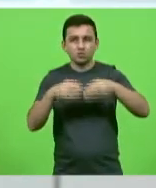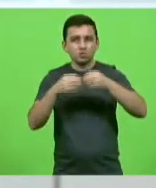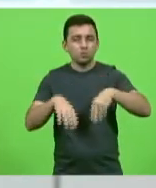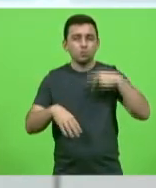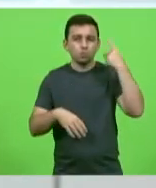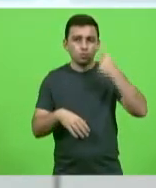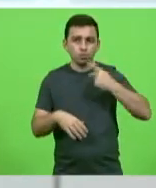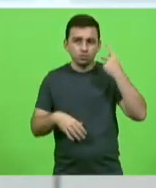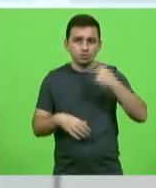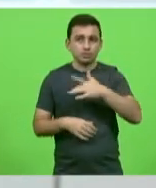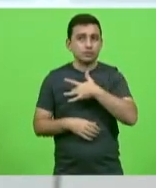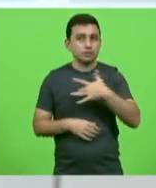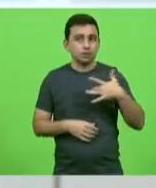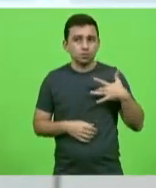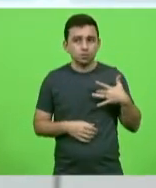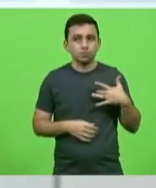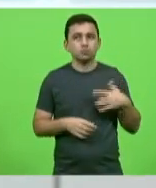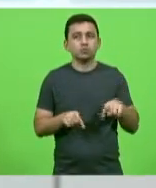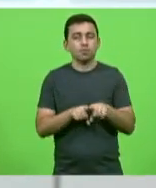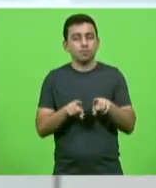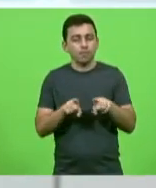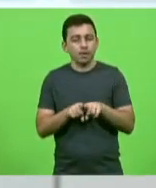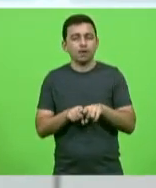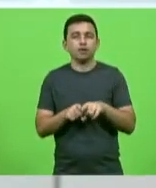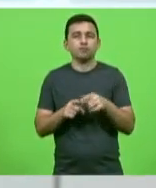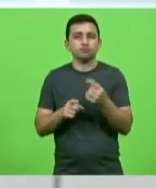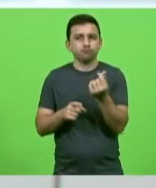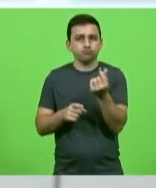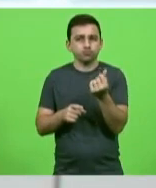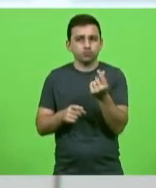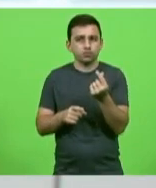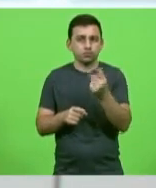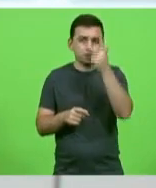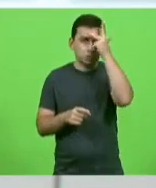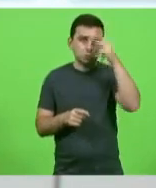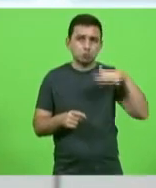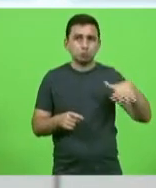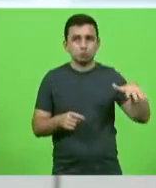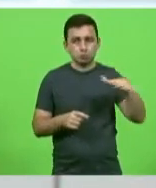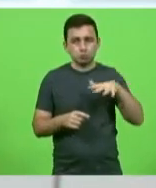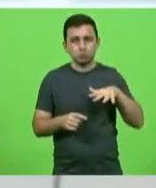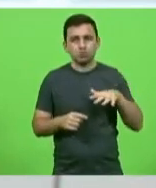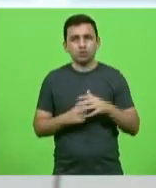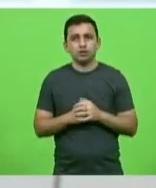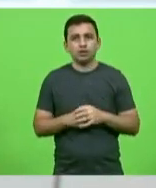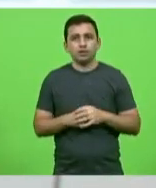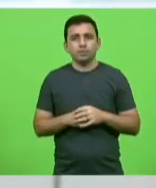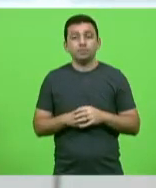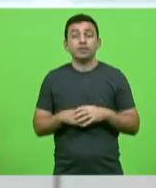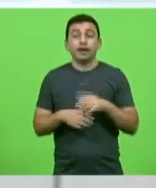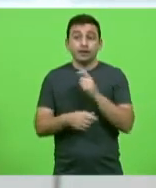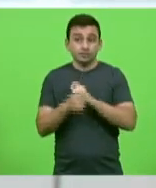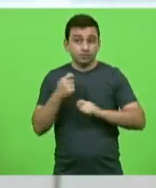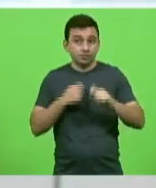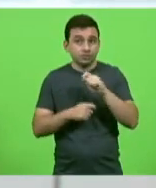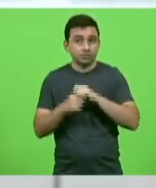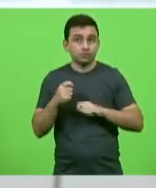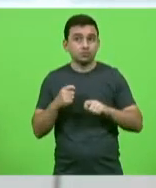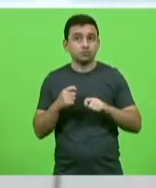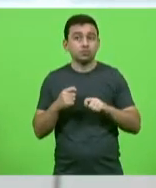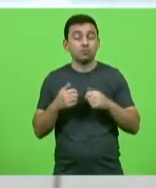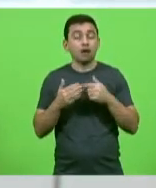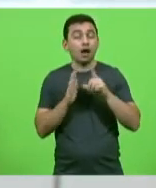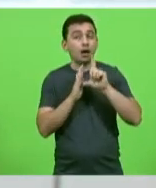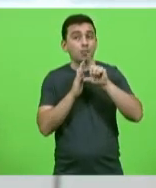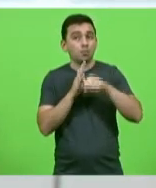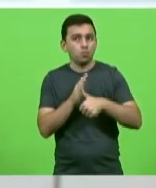política de saúde e aos cofres públicos deve eras administração após